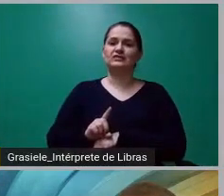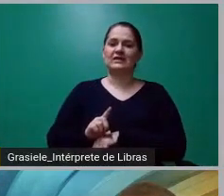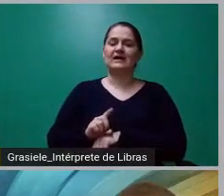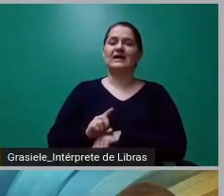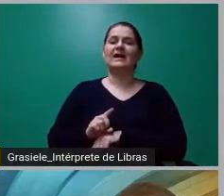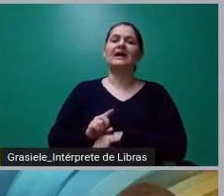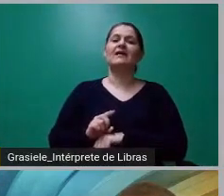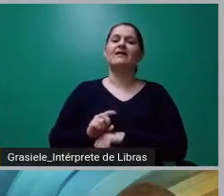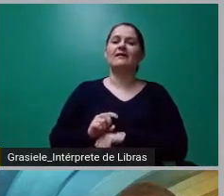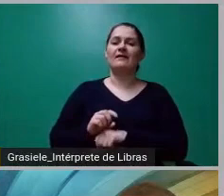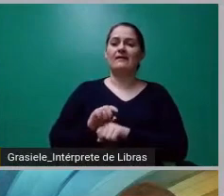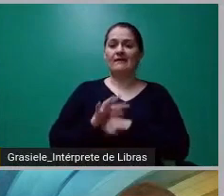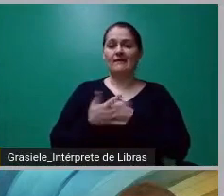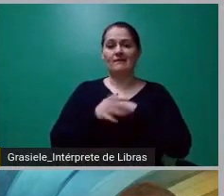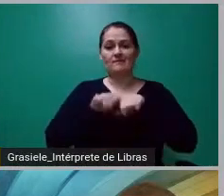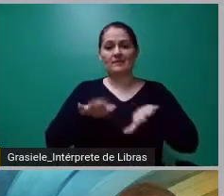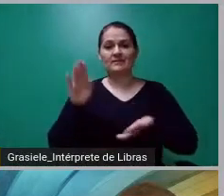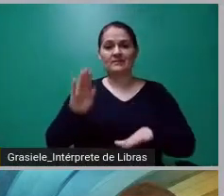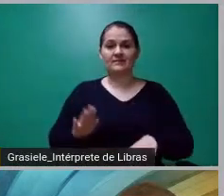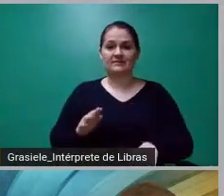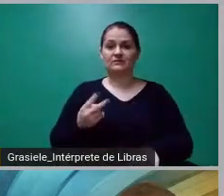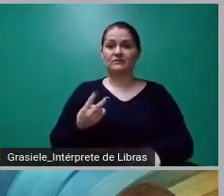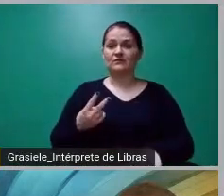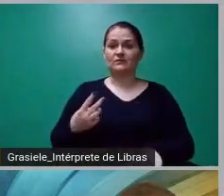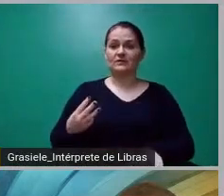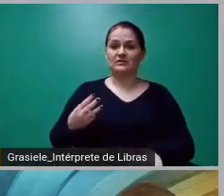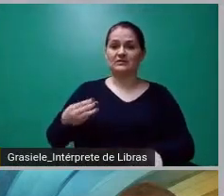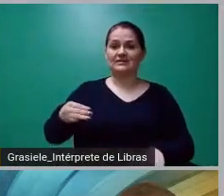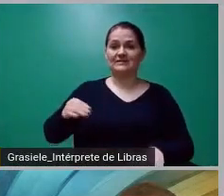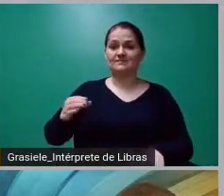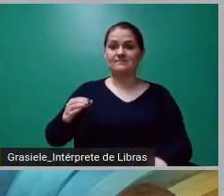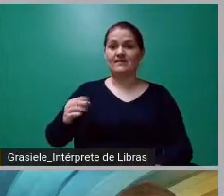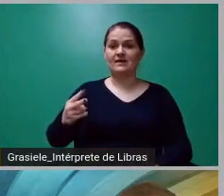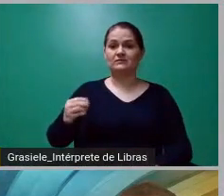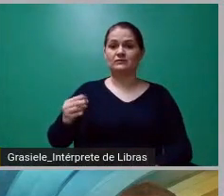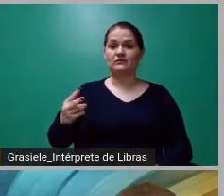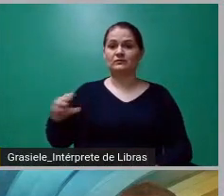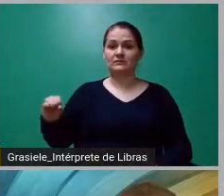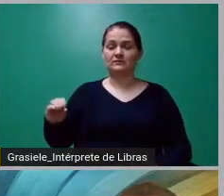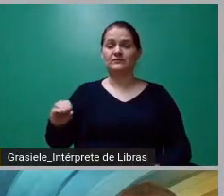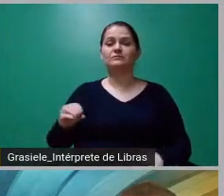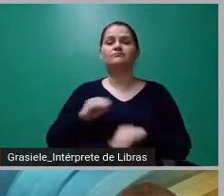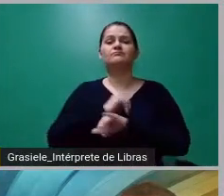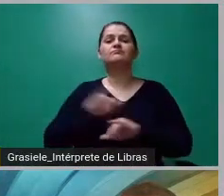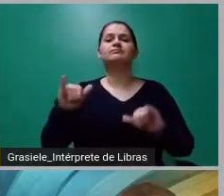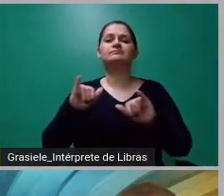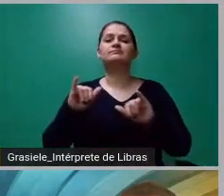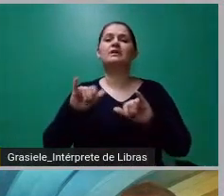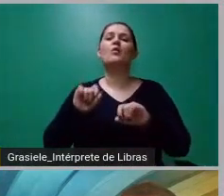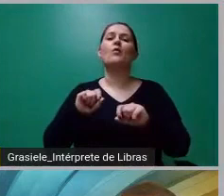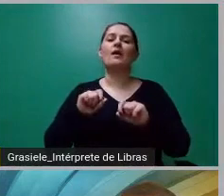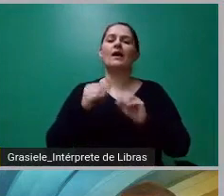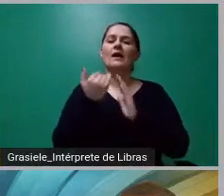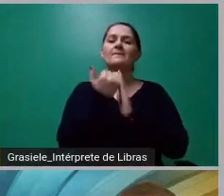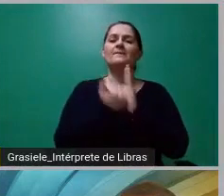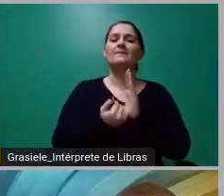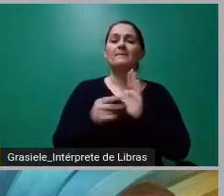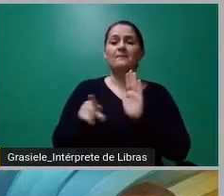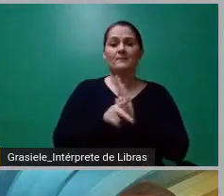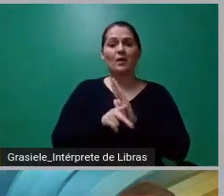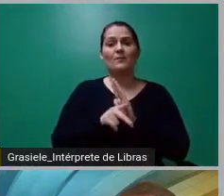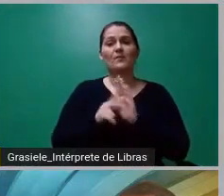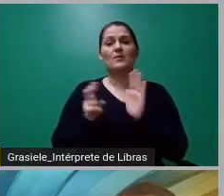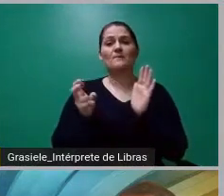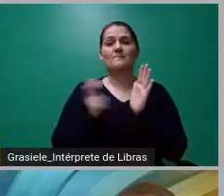de 2020, o presidente do Banco Central lançou um pacote de liquidez e capital para os bancos